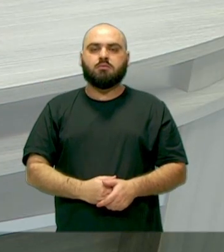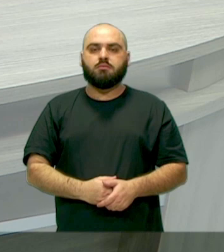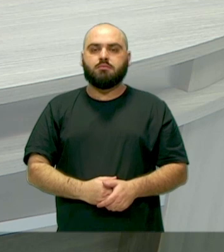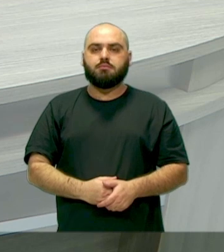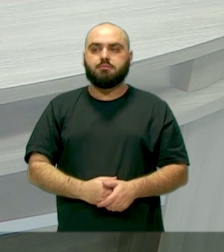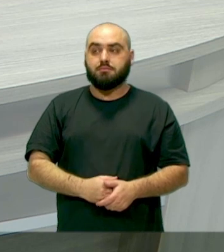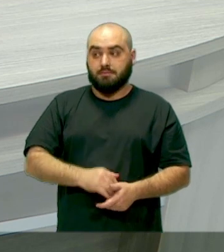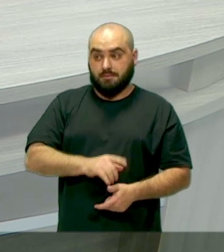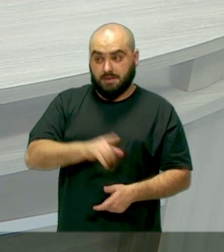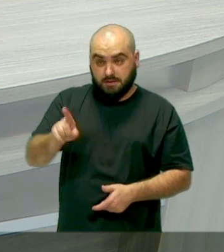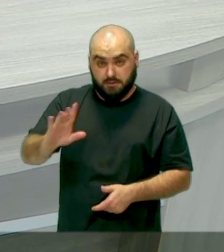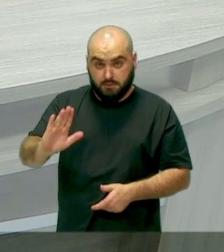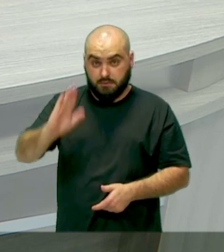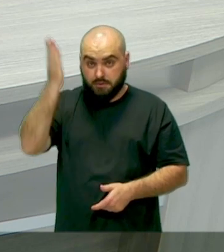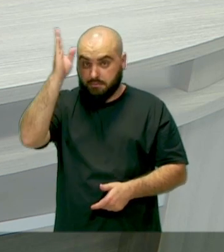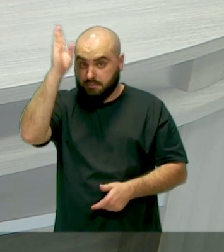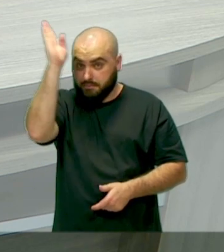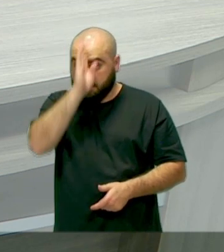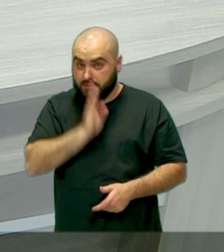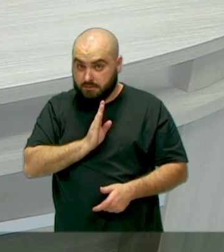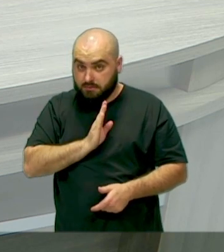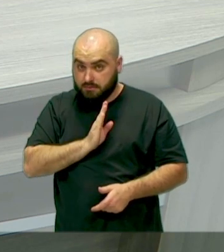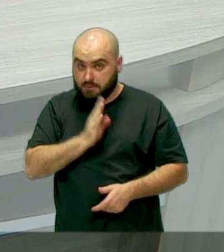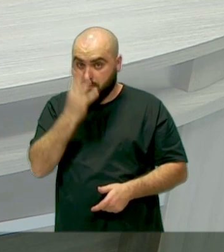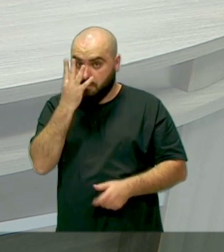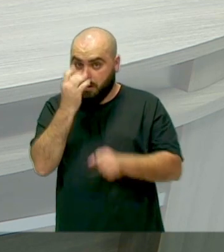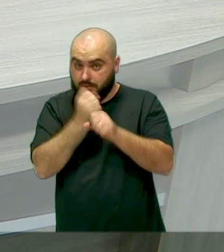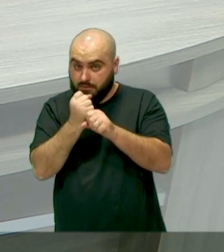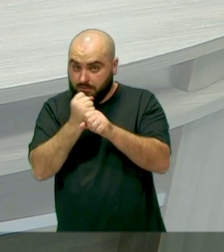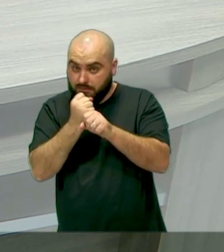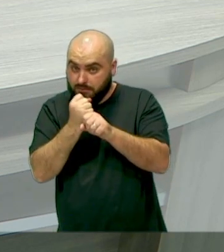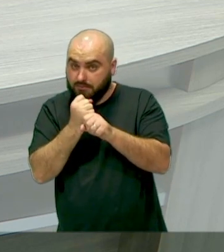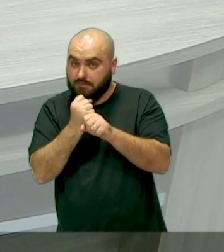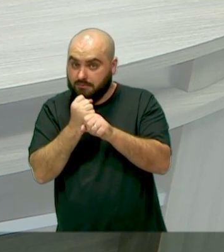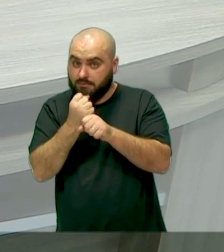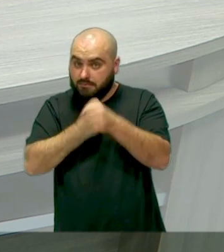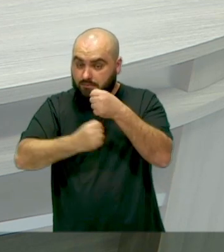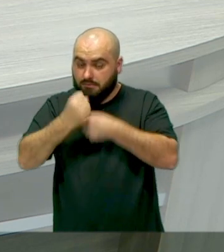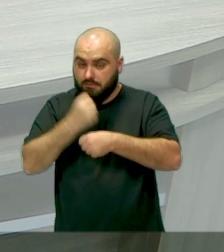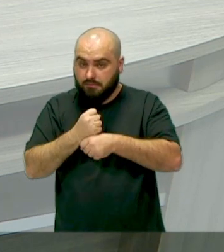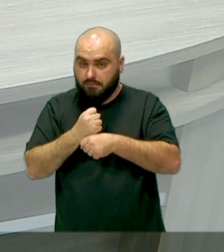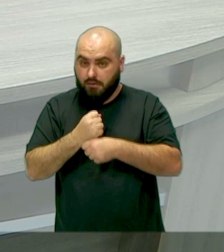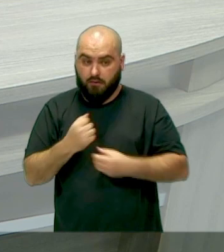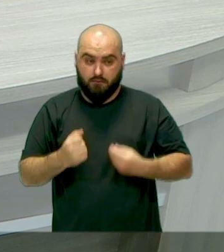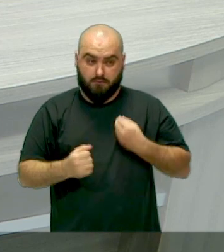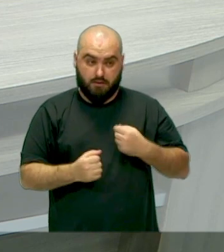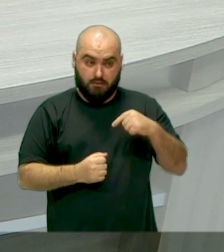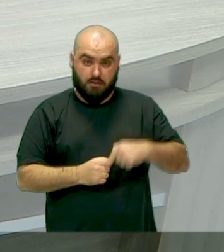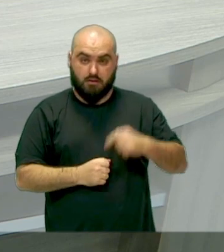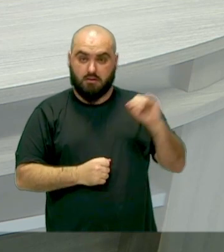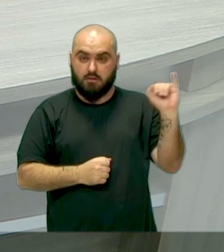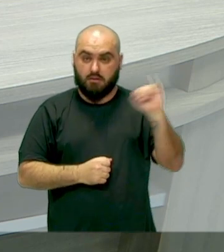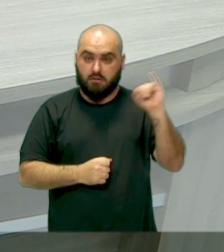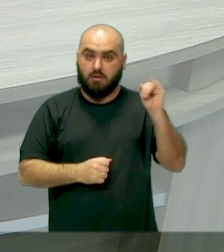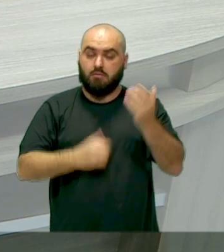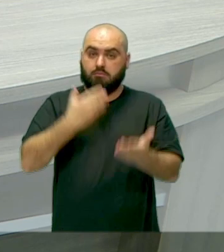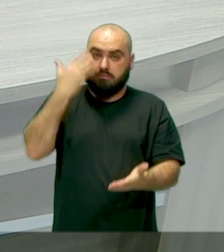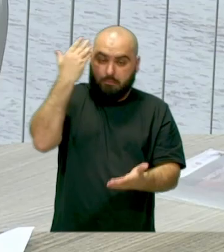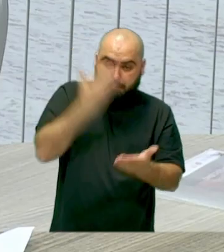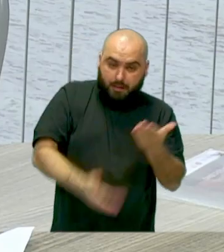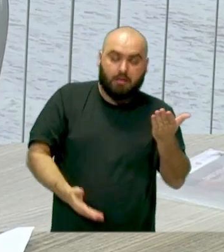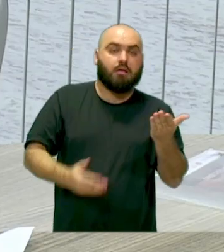isso aconteceu no Brasil nos últimos 4 anos, e nós tivemos em Itajaí um retrocesso bastante